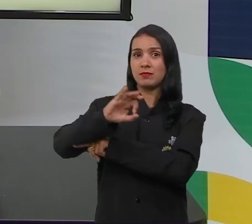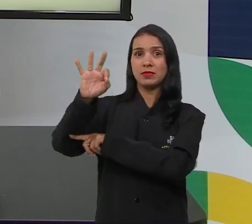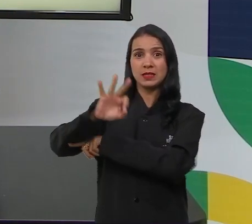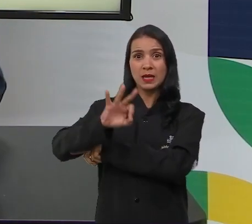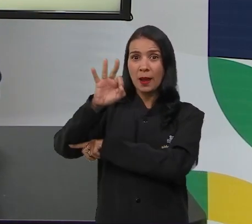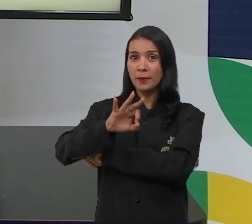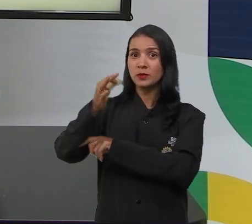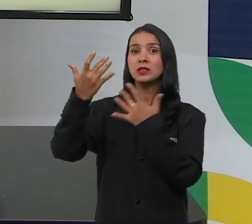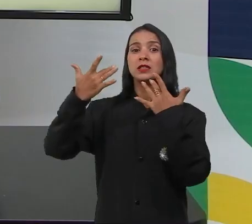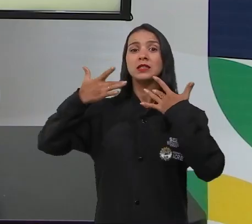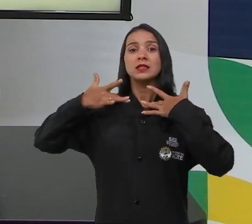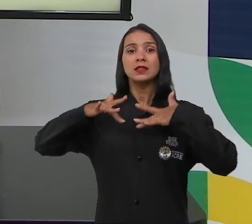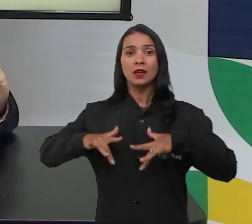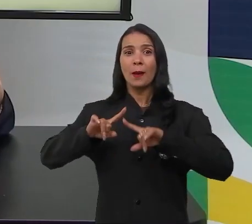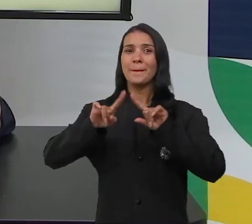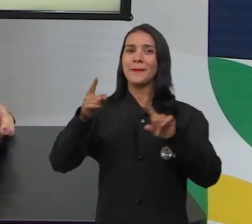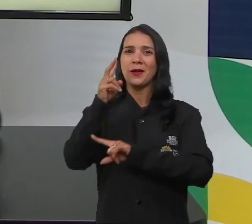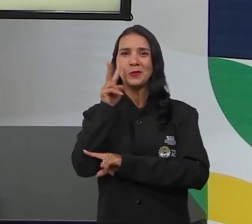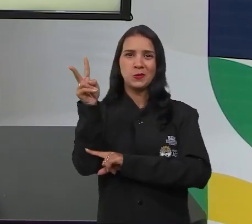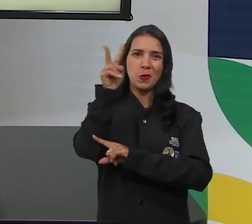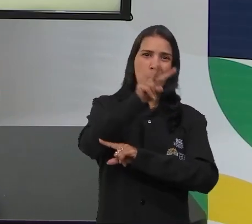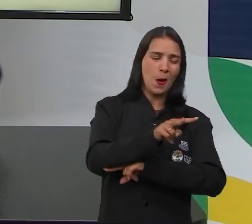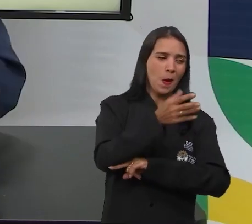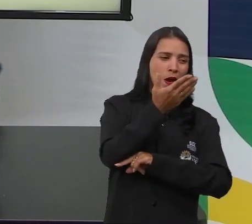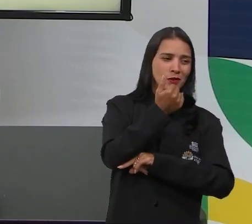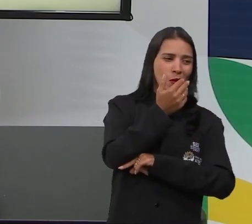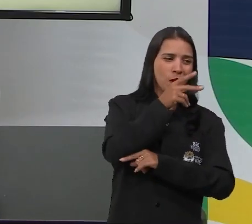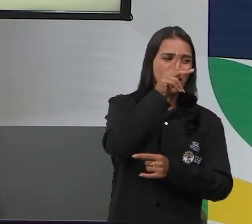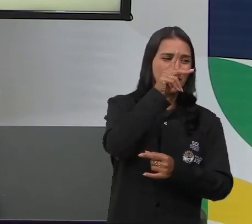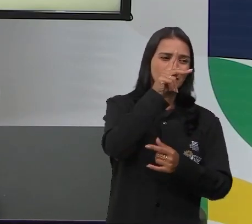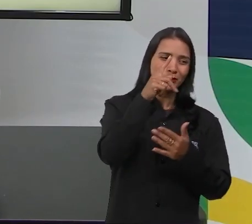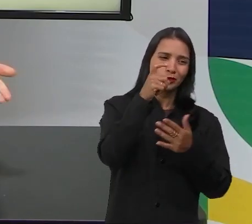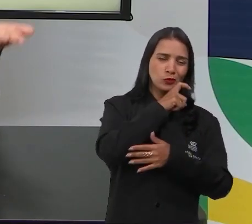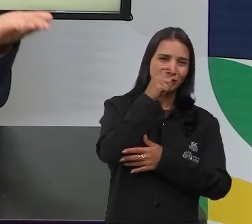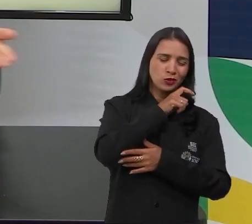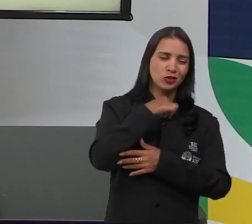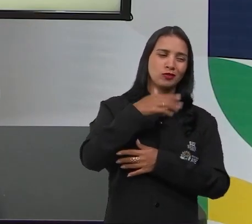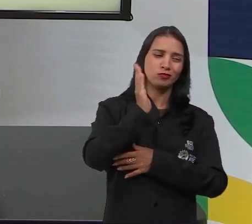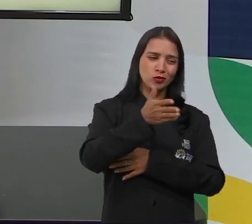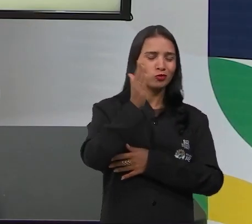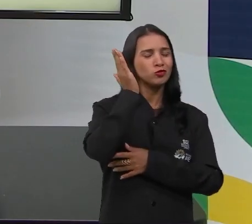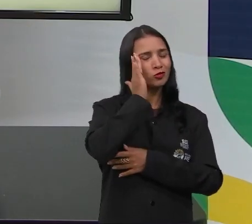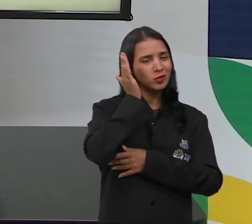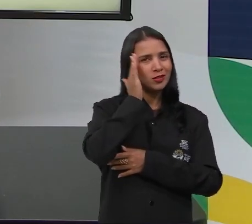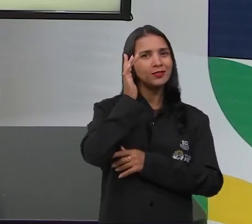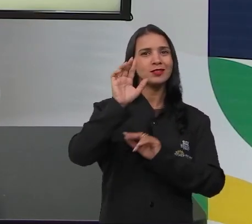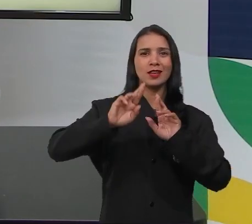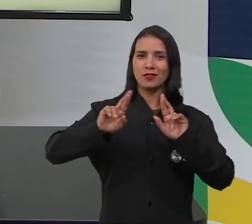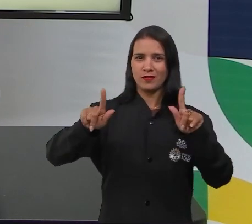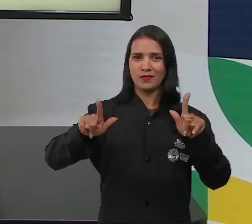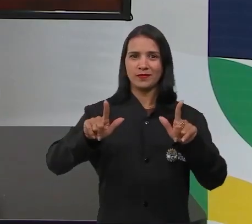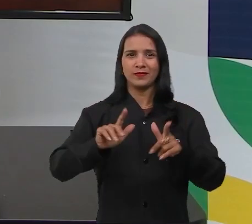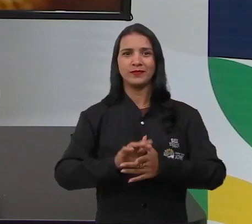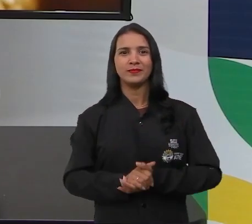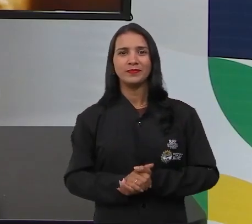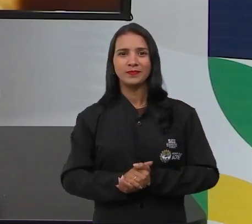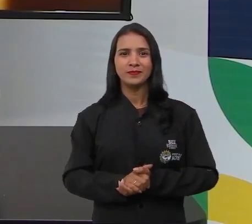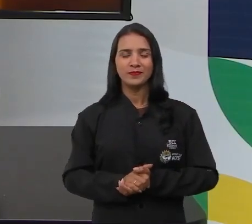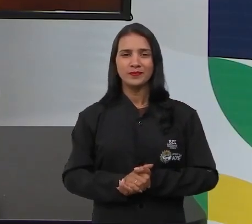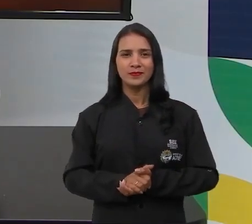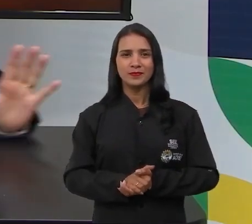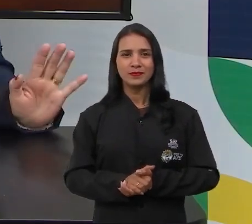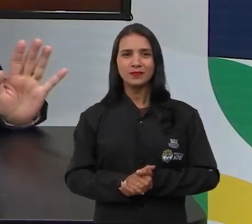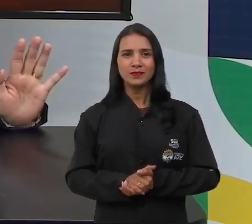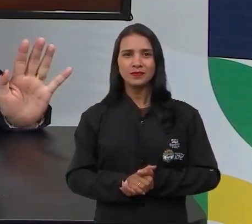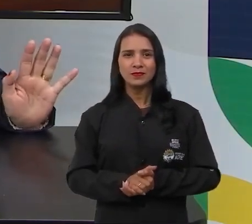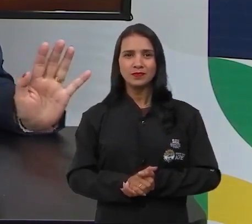por exemplo, de uma comida de mentira, tá? Então, escolham sempre comidas que são ali comidas de verdade. Agora a